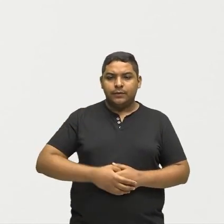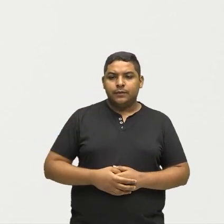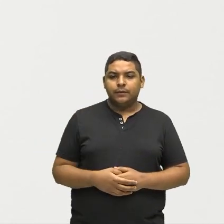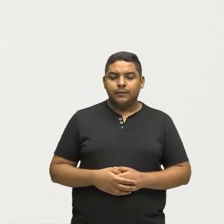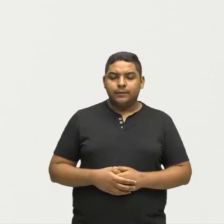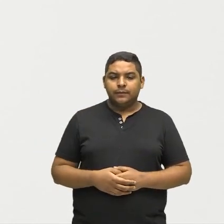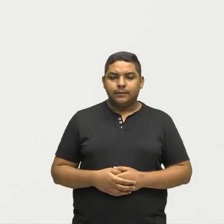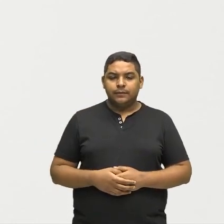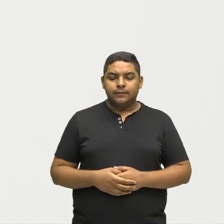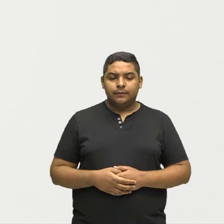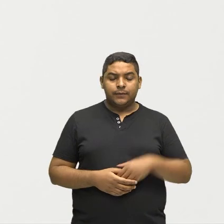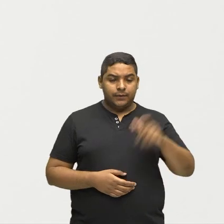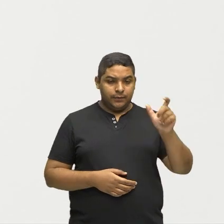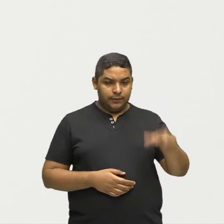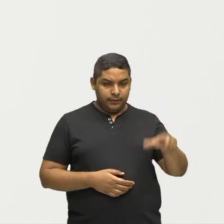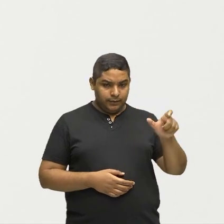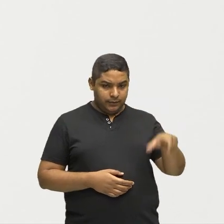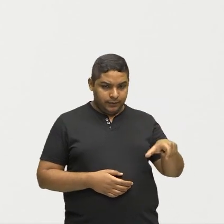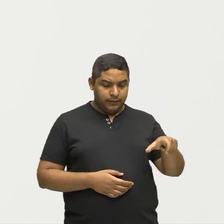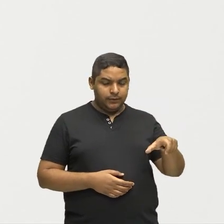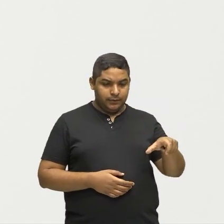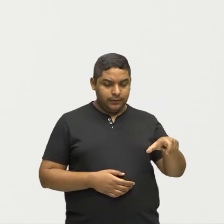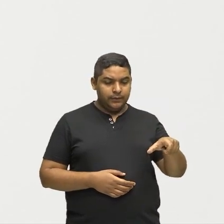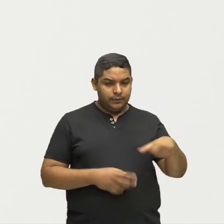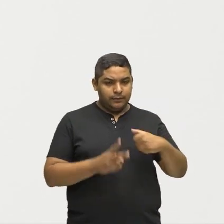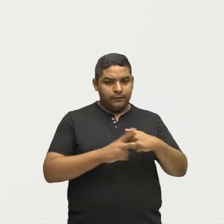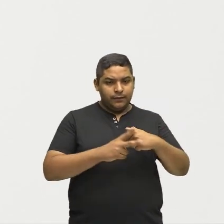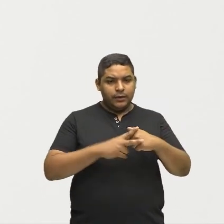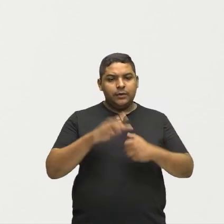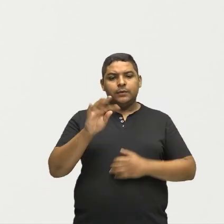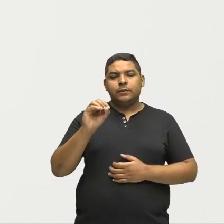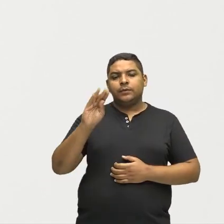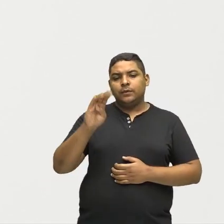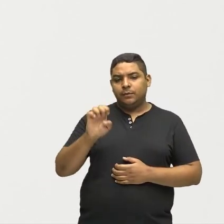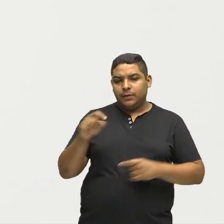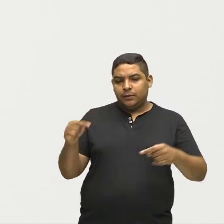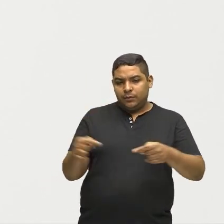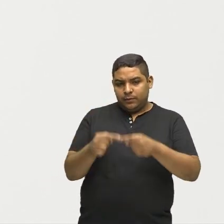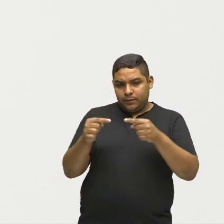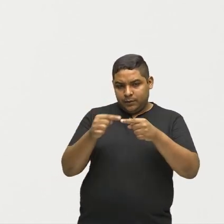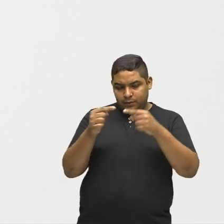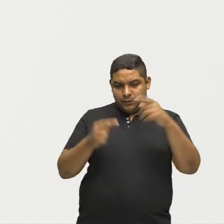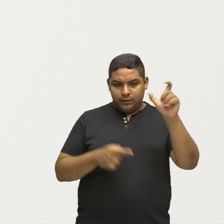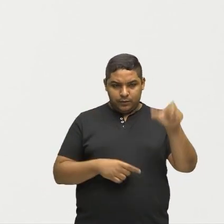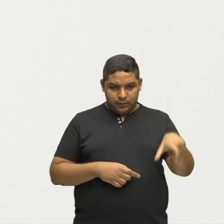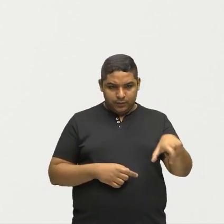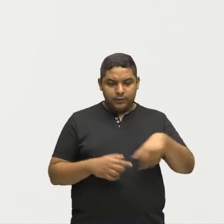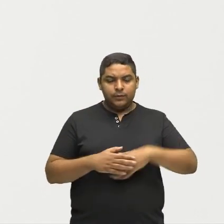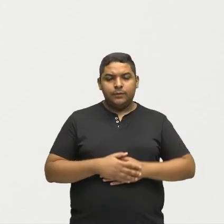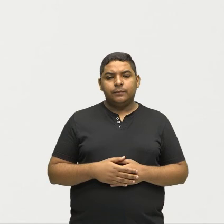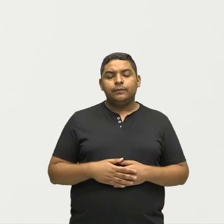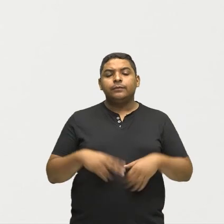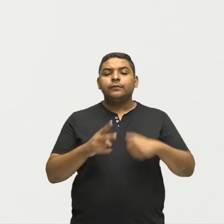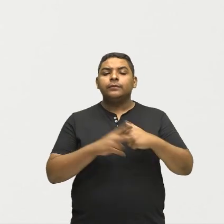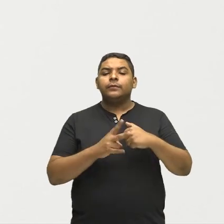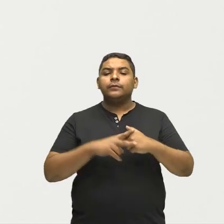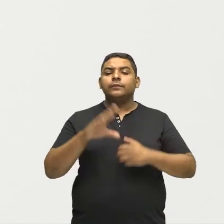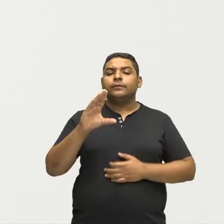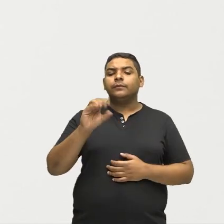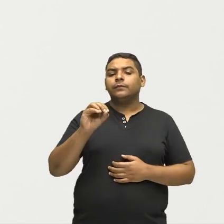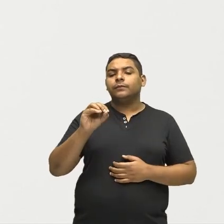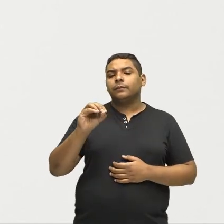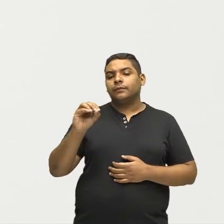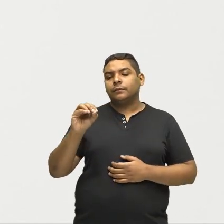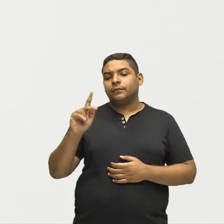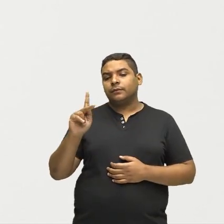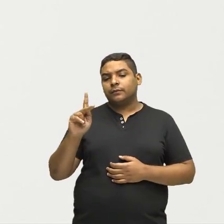meu sujeito, verbo to be concordando com o sujeito, we are, o verbo cook. Se eu parar